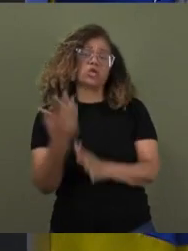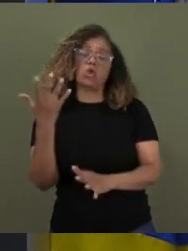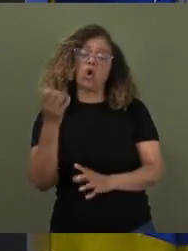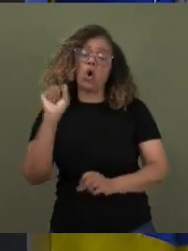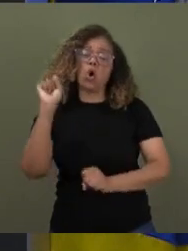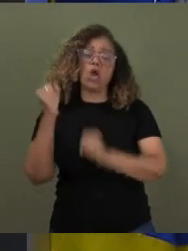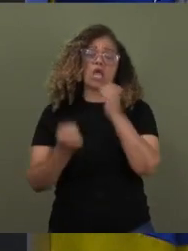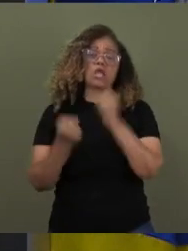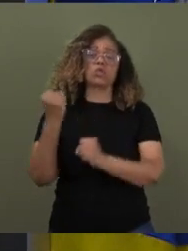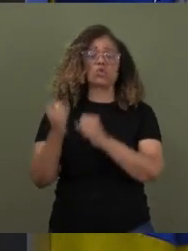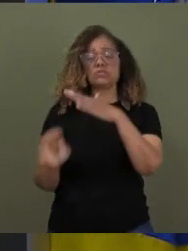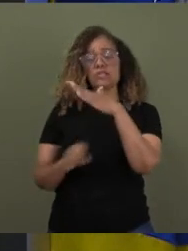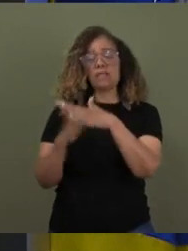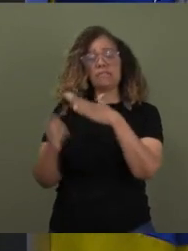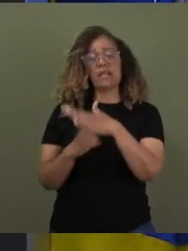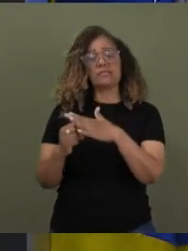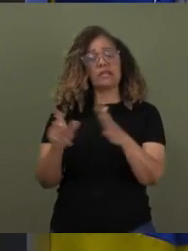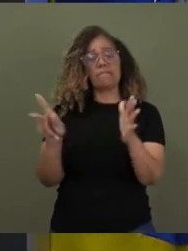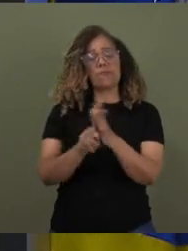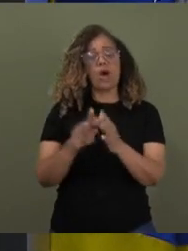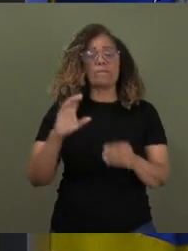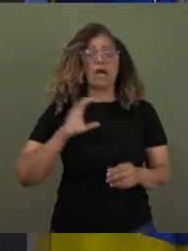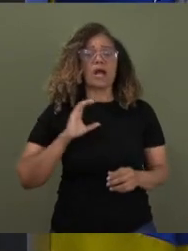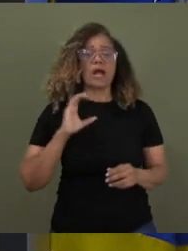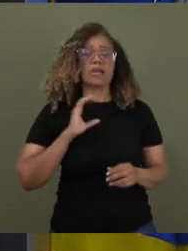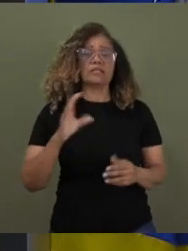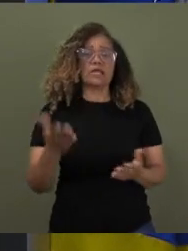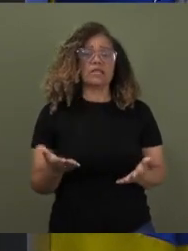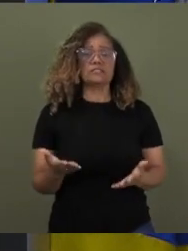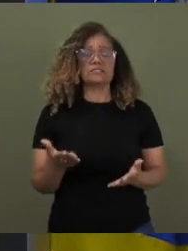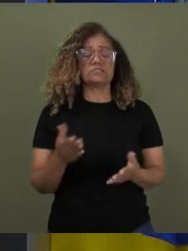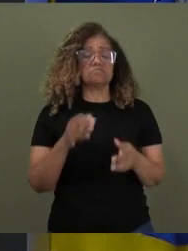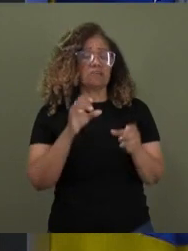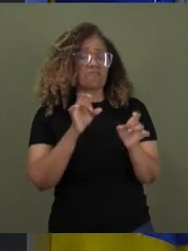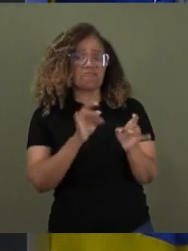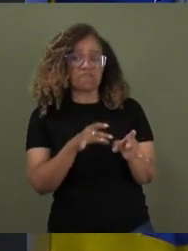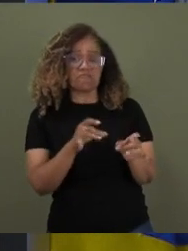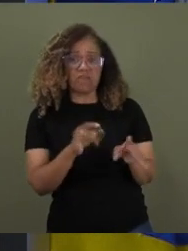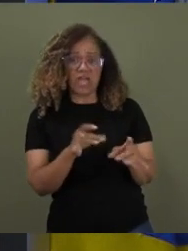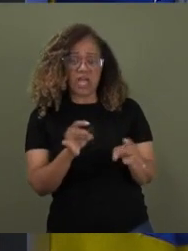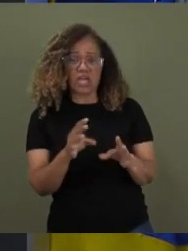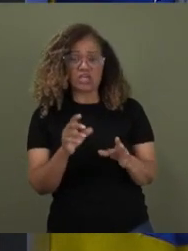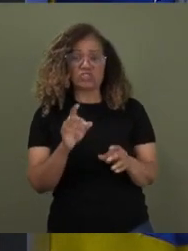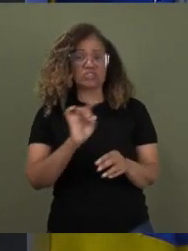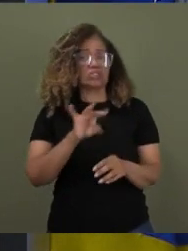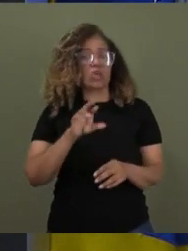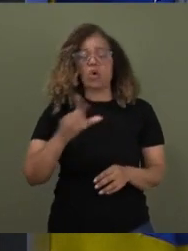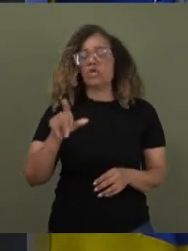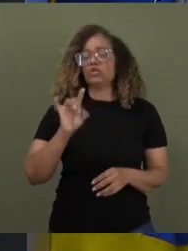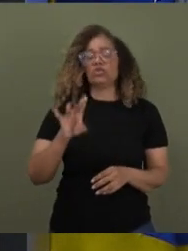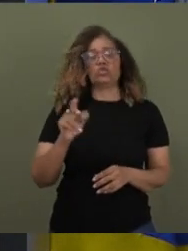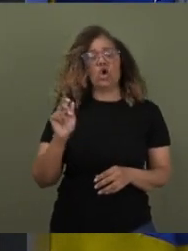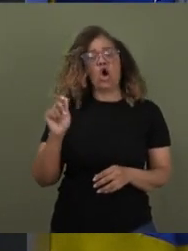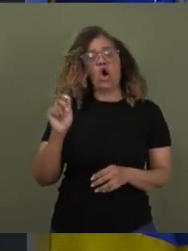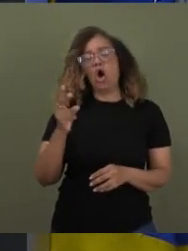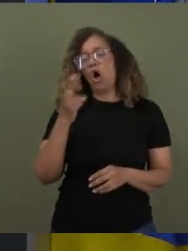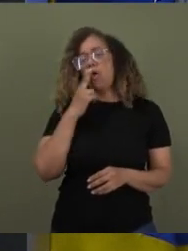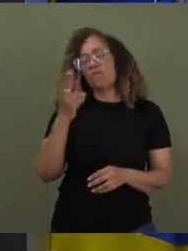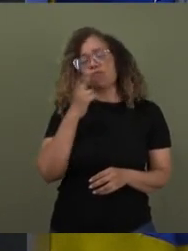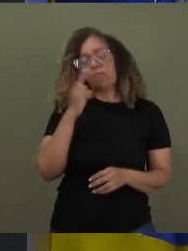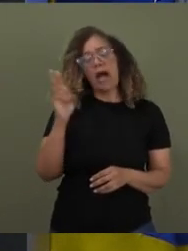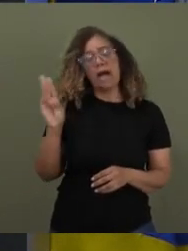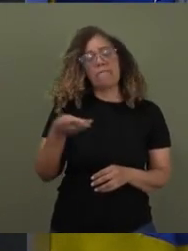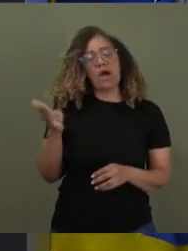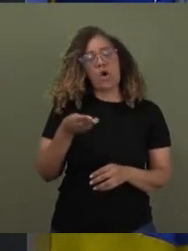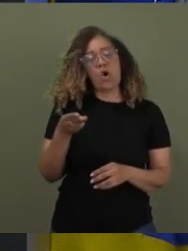é uma indústria canadense, que vende não só maconha na forma de cigarro fumado, mas na forma